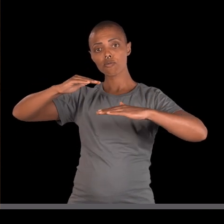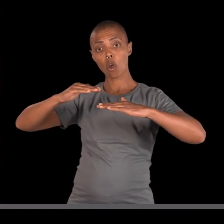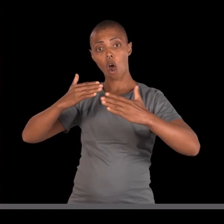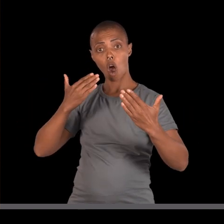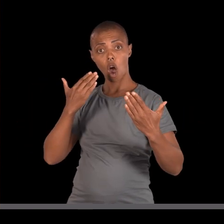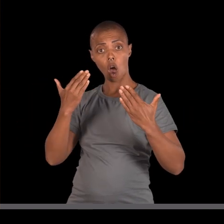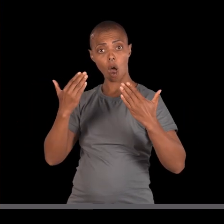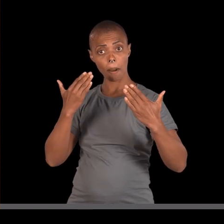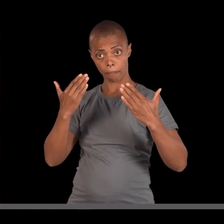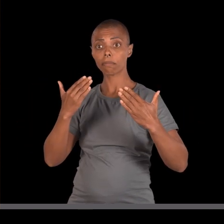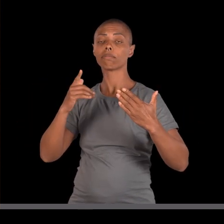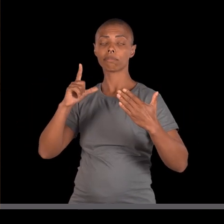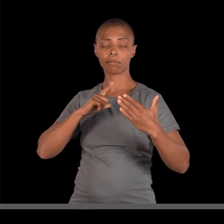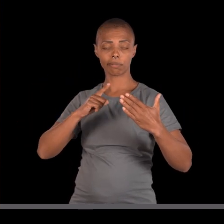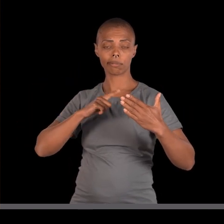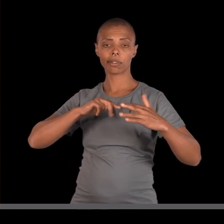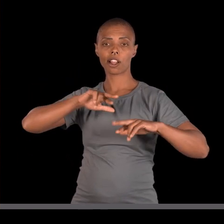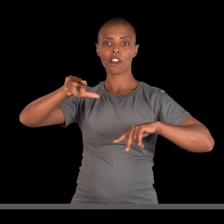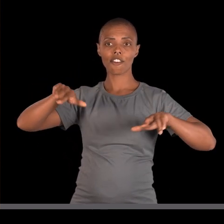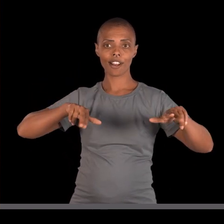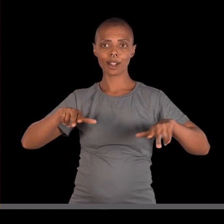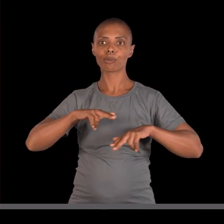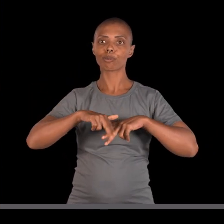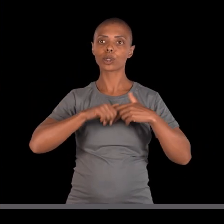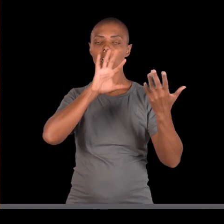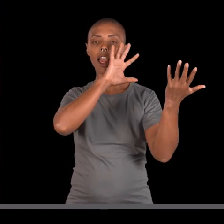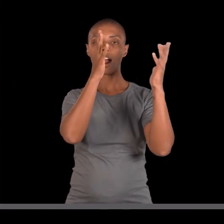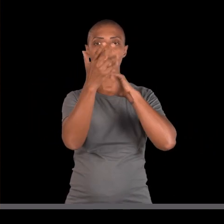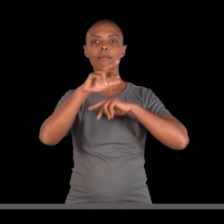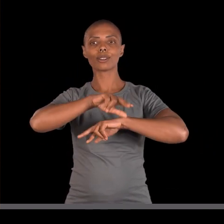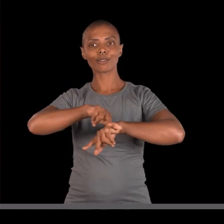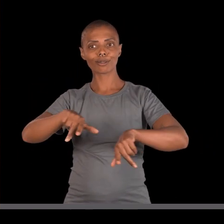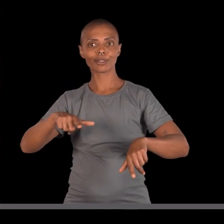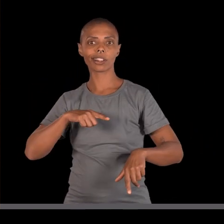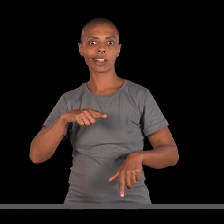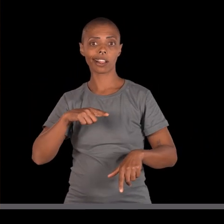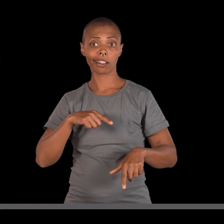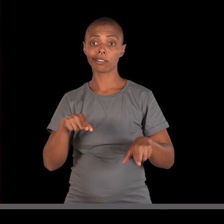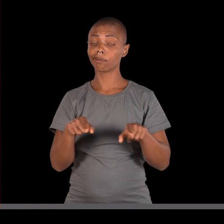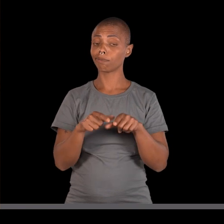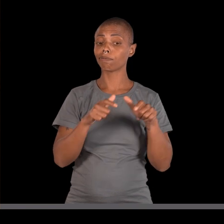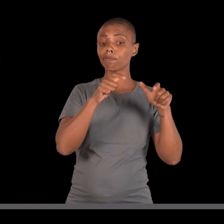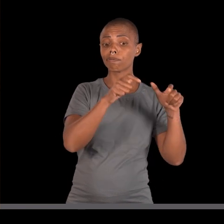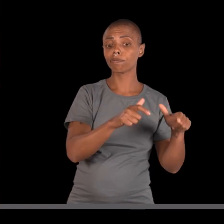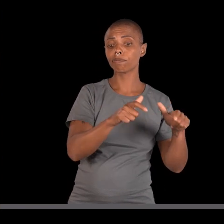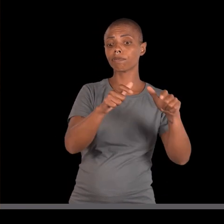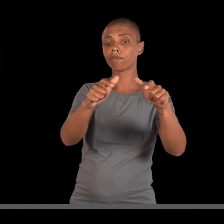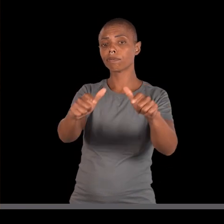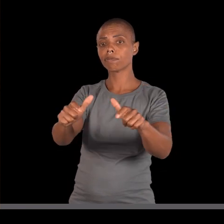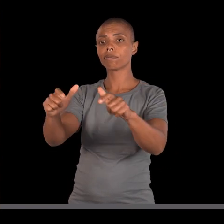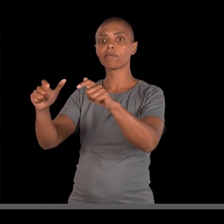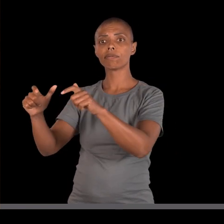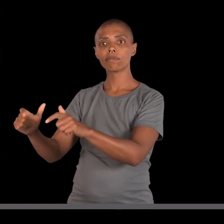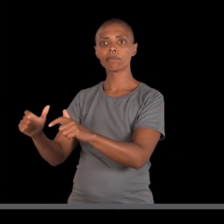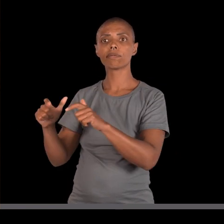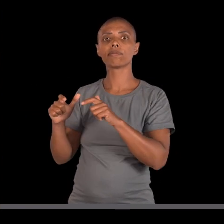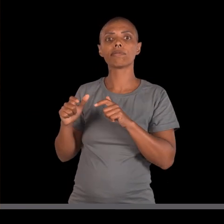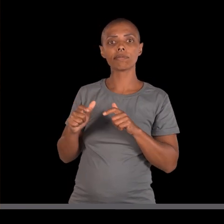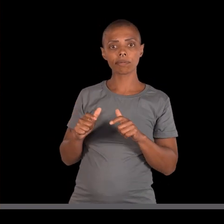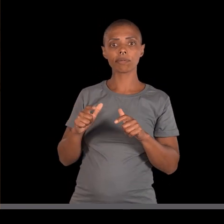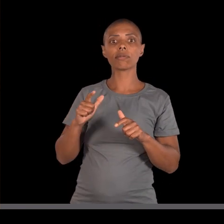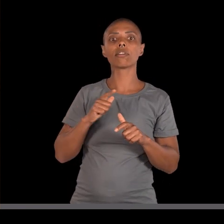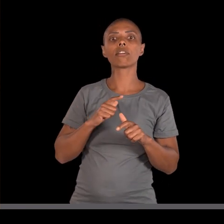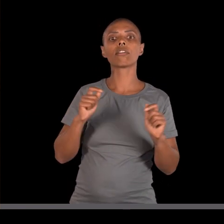vai ter elevadas cadeias de montanhas e áreas de planícies muito baixas. Um dos motivos da sua grande extensão territorial